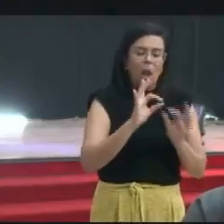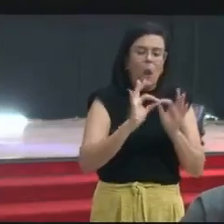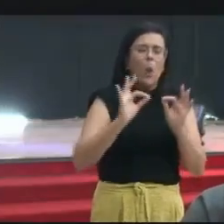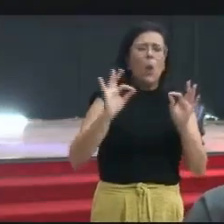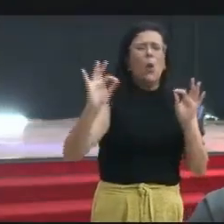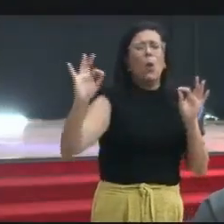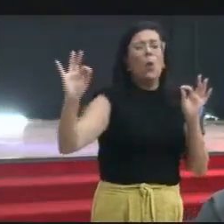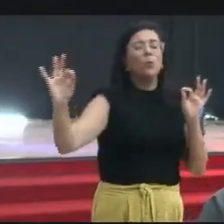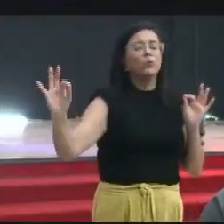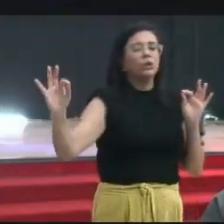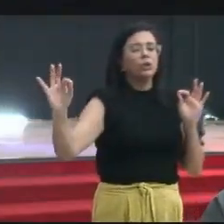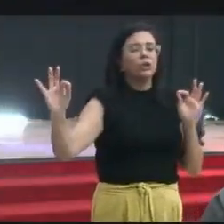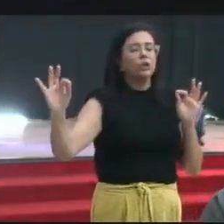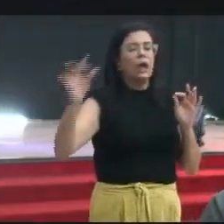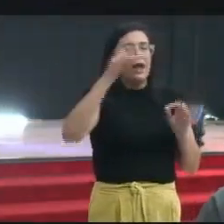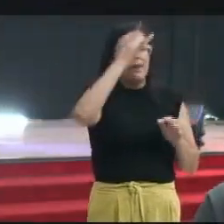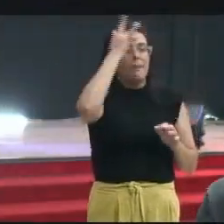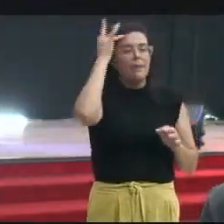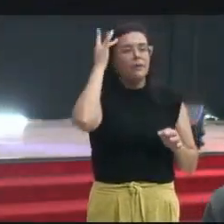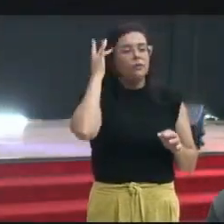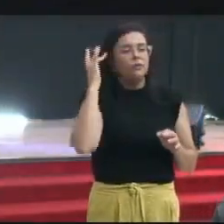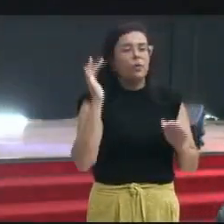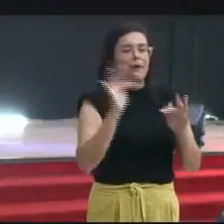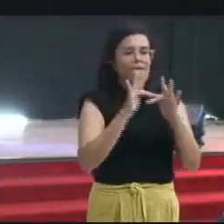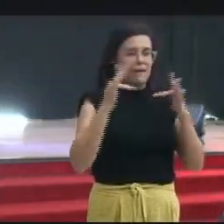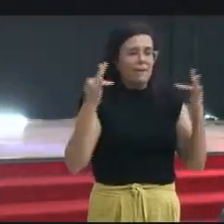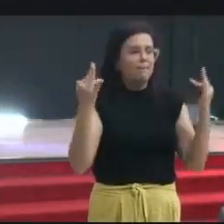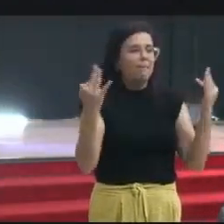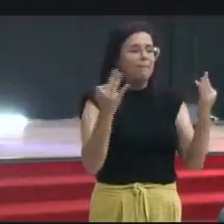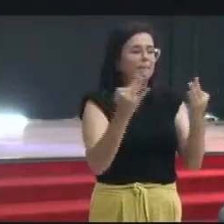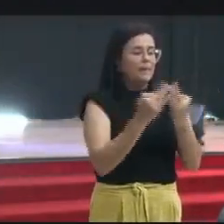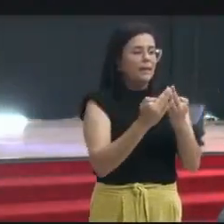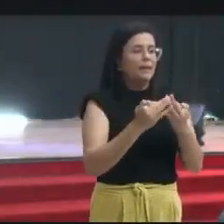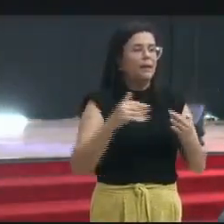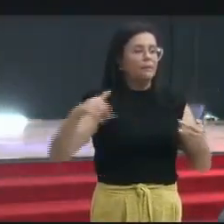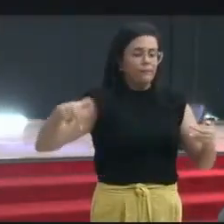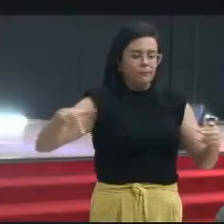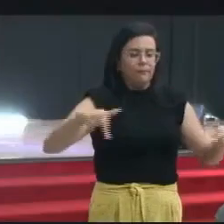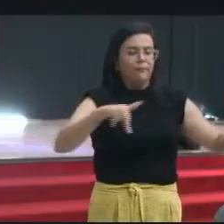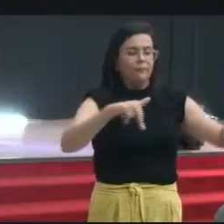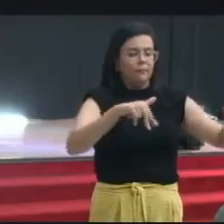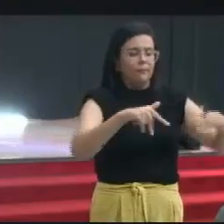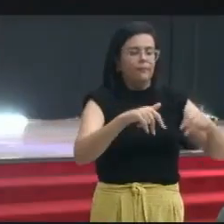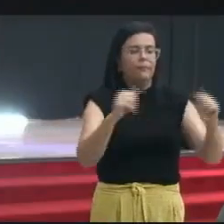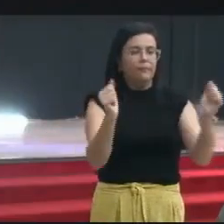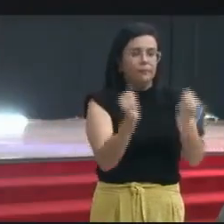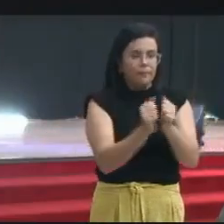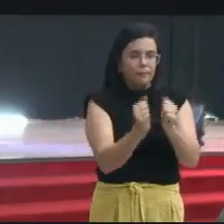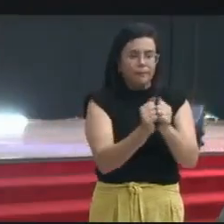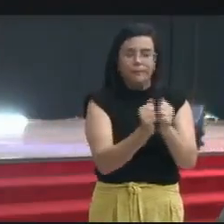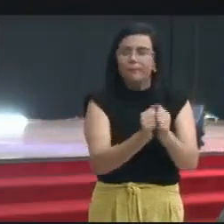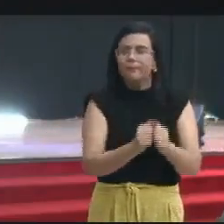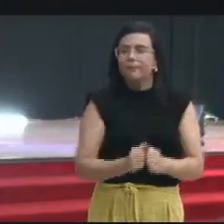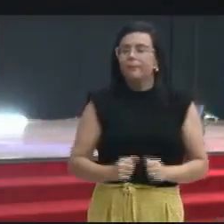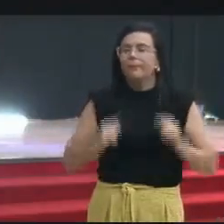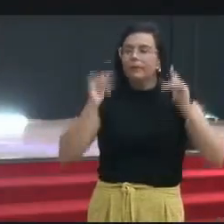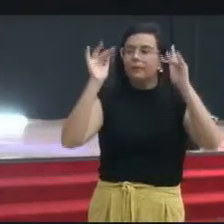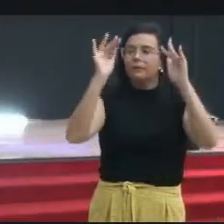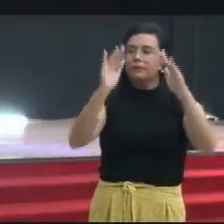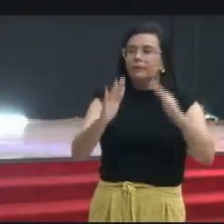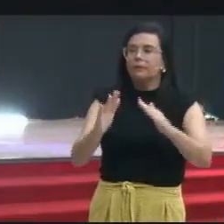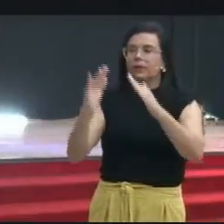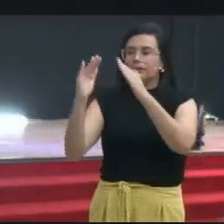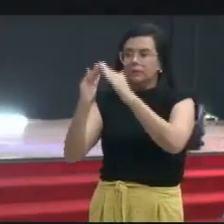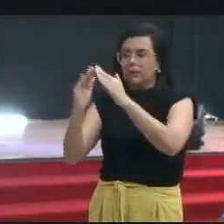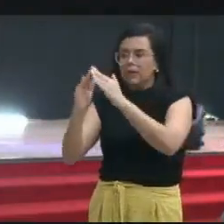Simone, vem aqui, chegue perto dos seus filhos, chegue perto da sua família. Eu quero abençoar a sua casa. Se você está com a